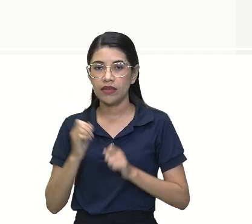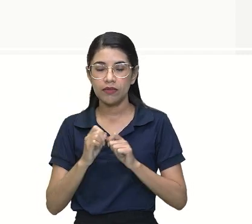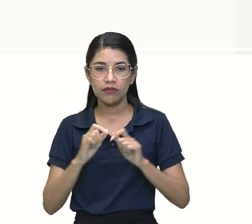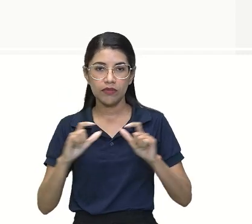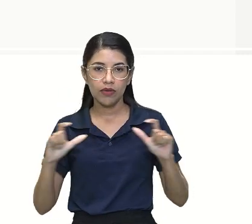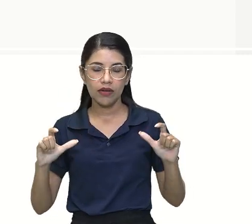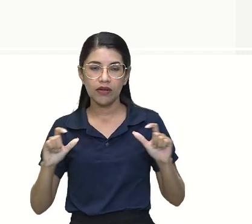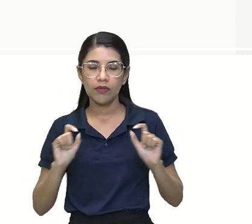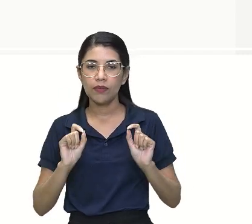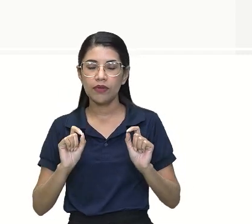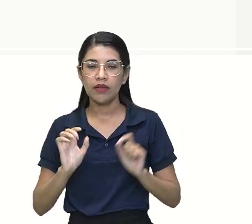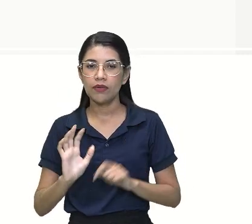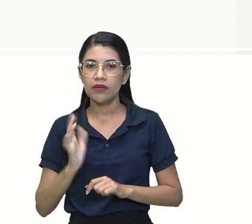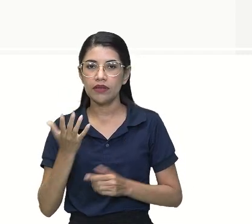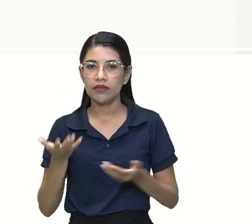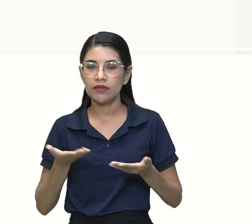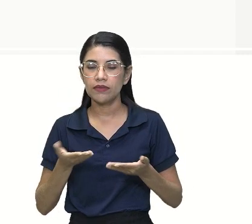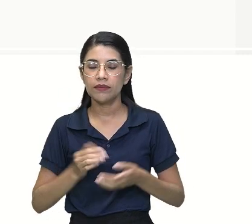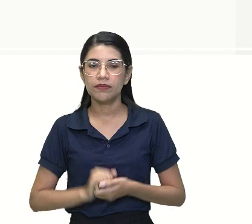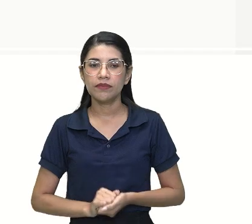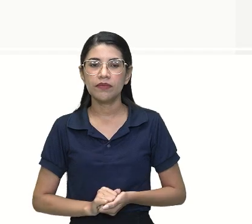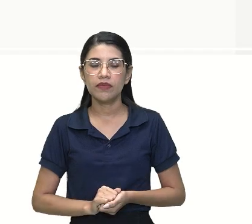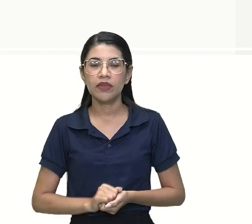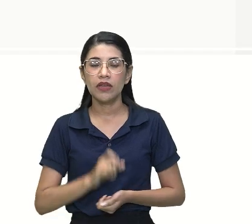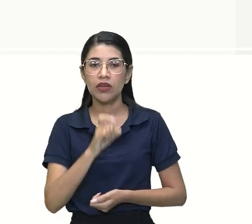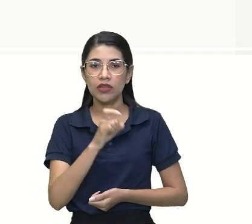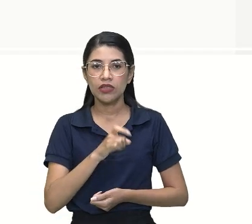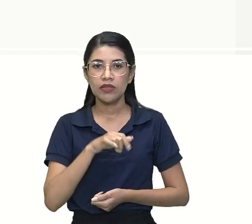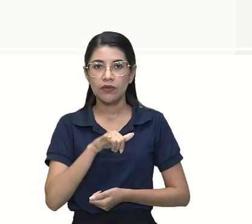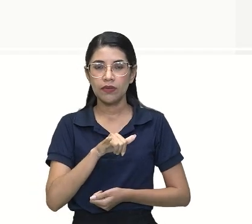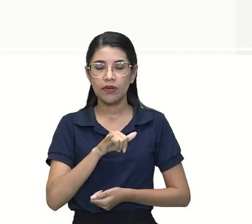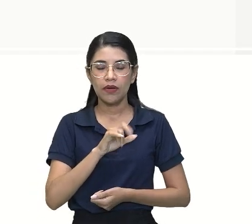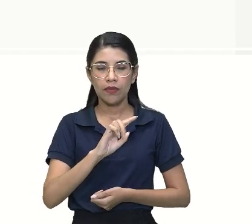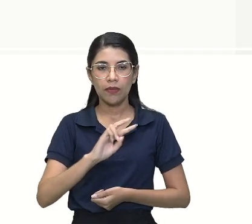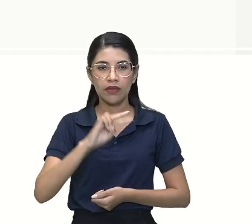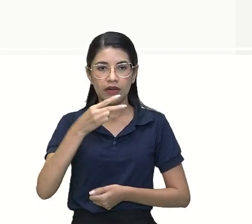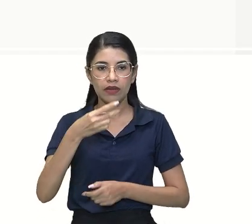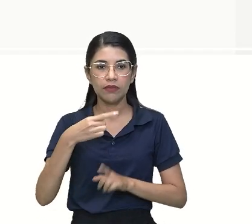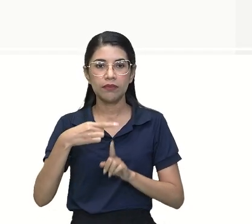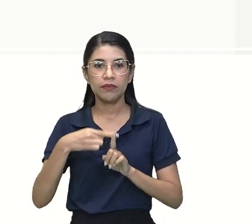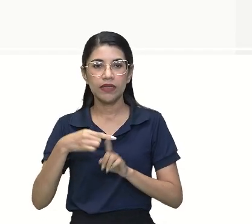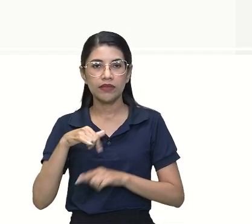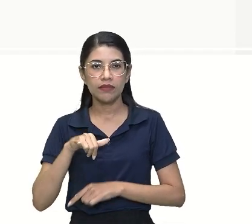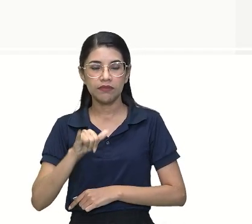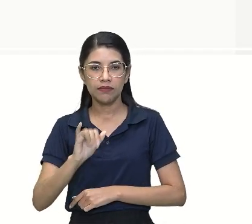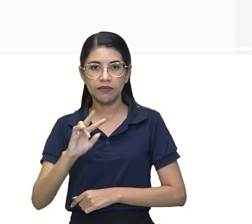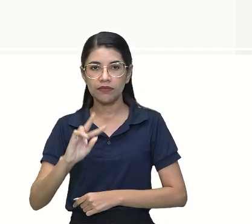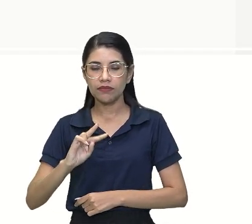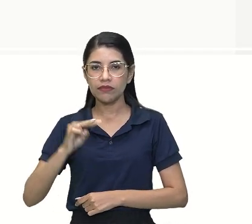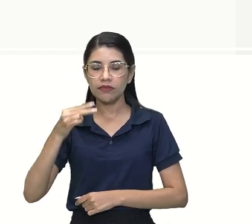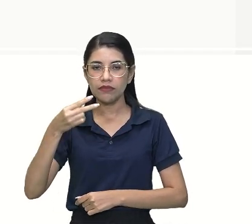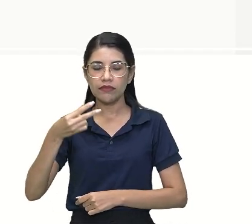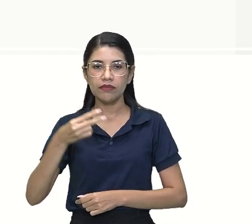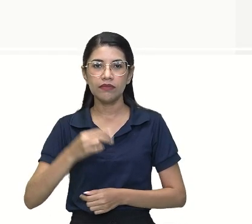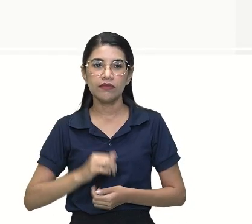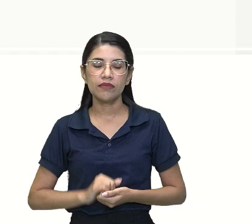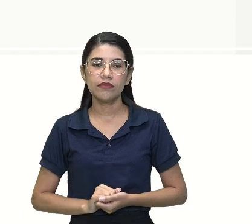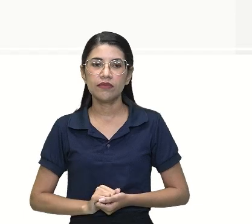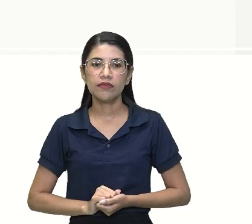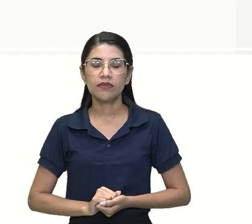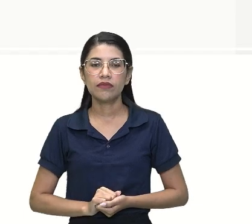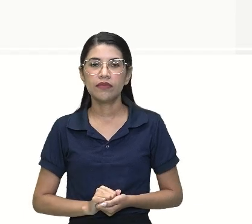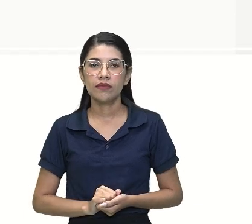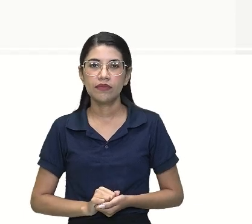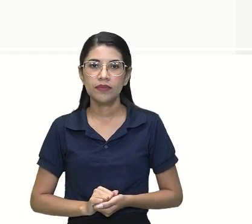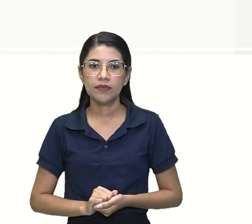aqui x ao quadrado com y ao quadrado. Vou escrever aqui. X ao quadrado